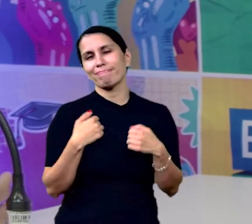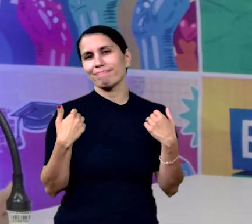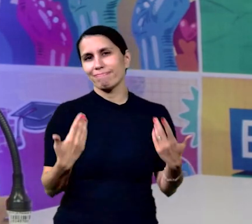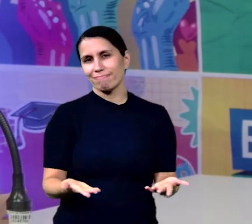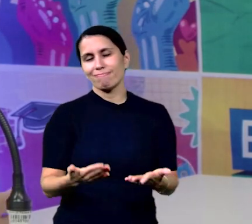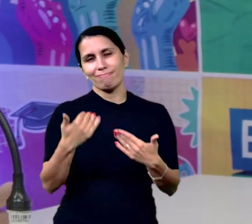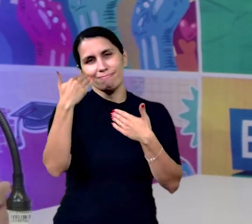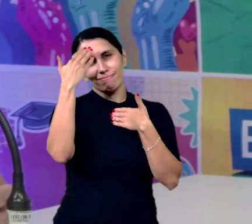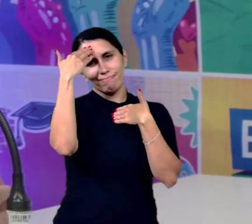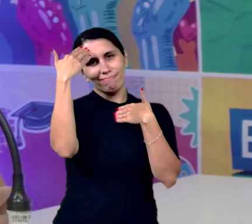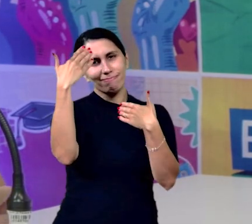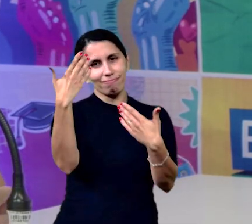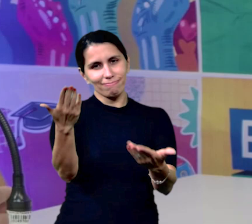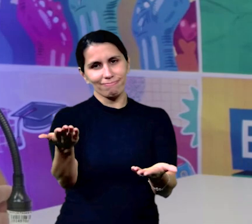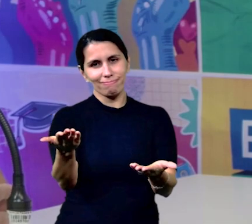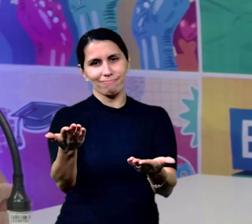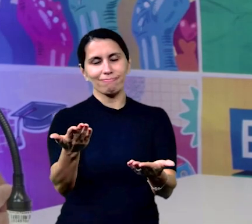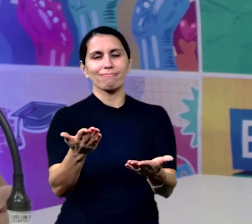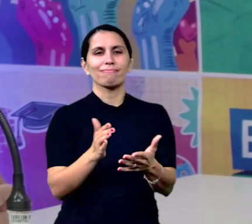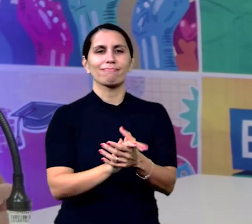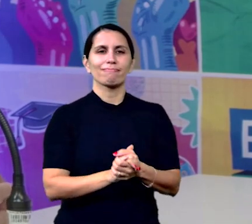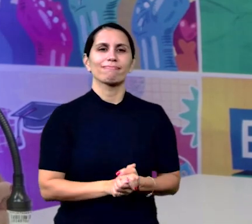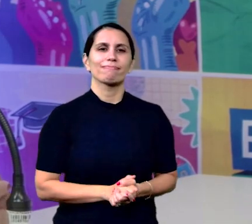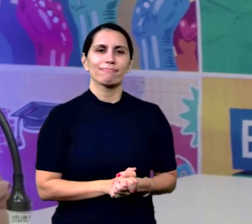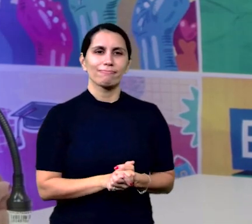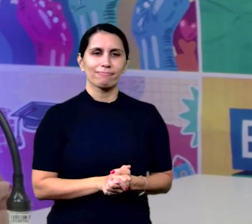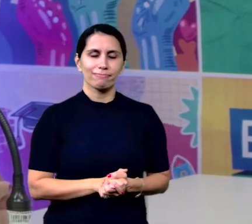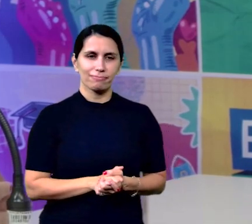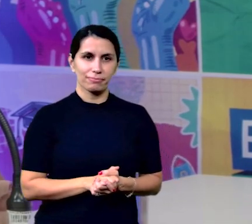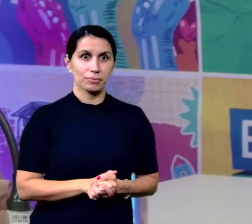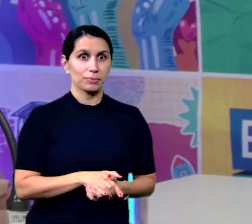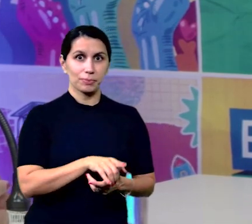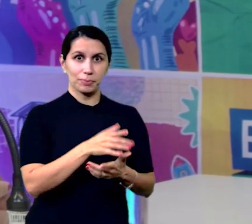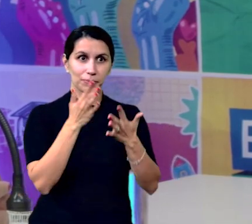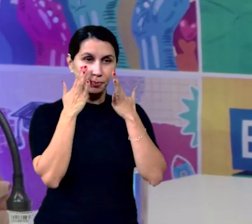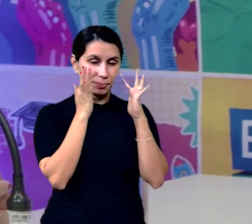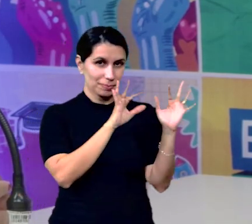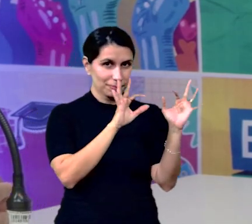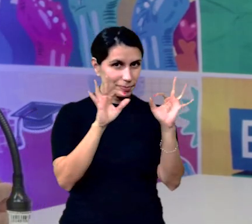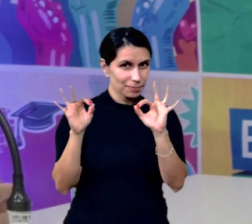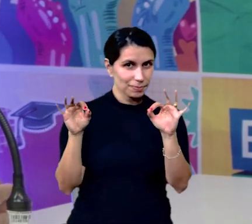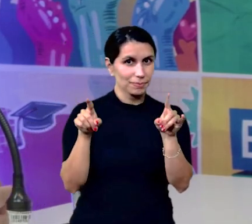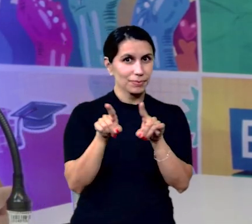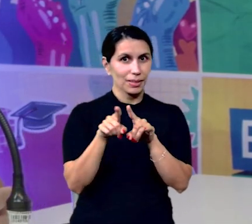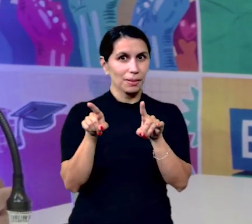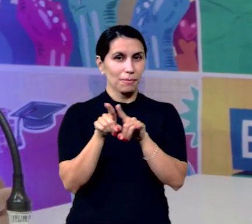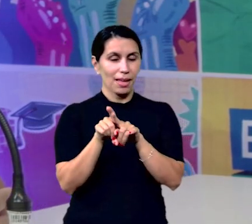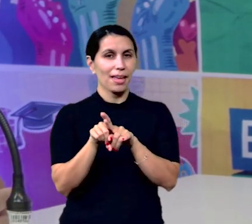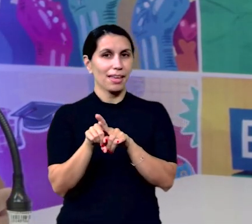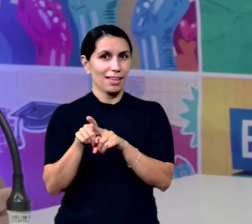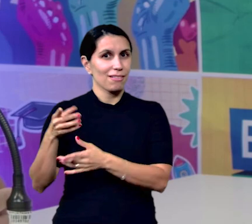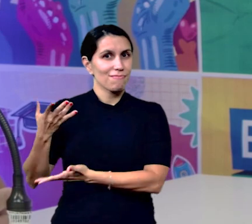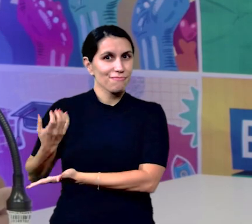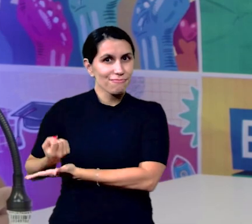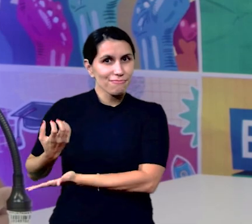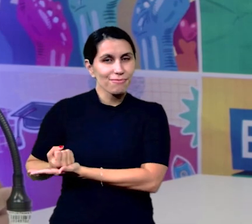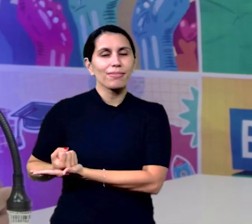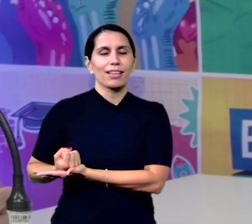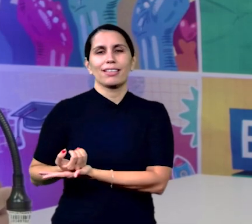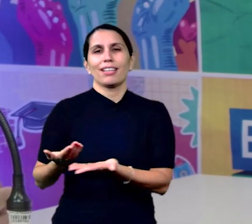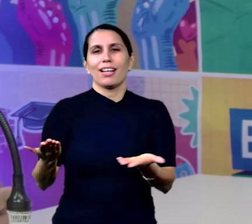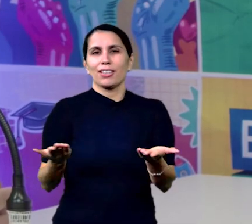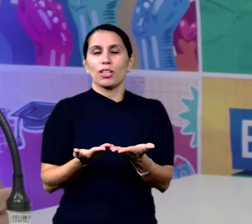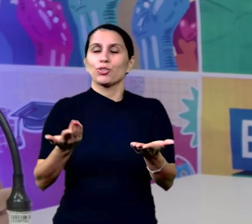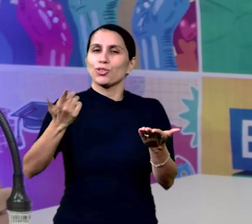gente, foi isso. Eu queria agradecer também para quem nos assistiu e nos ouviu. Esse foi mais um episódio